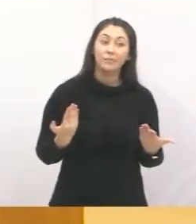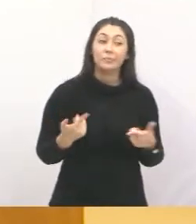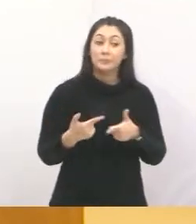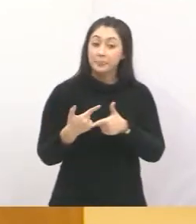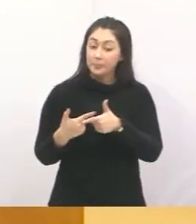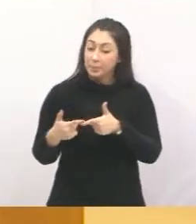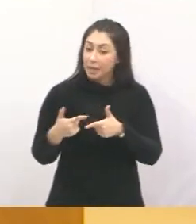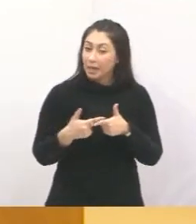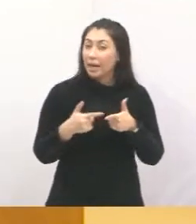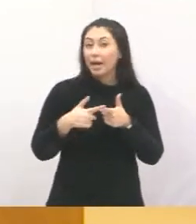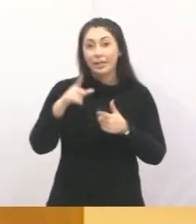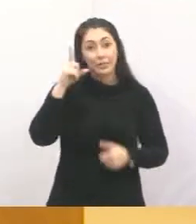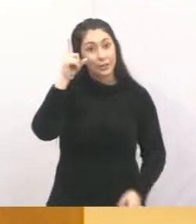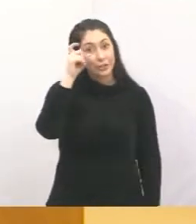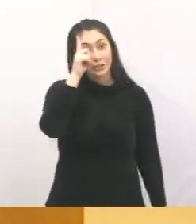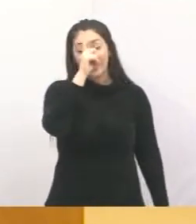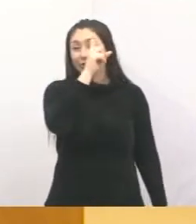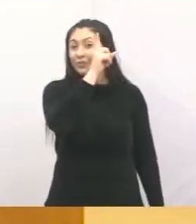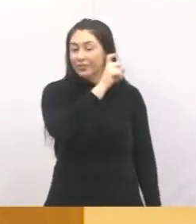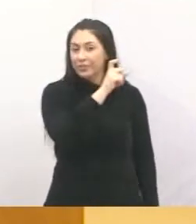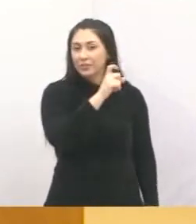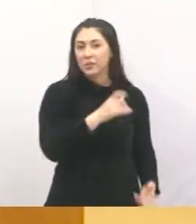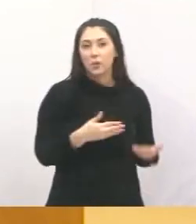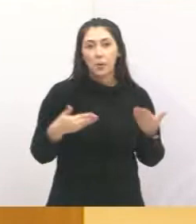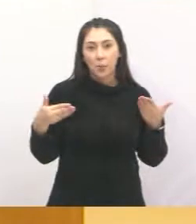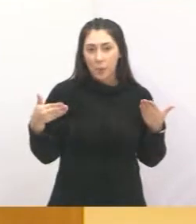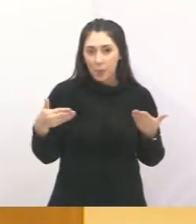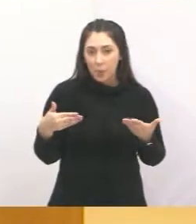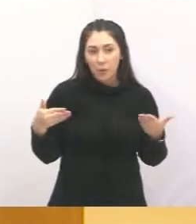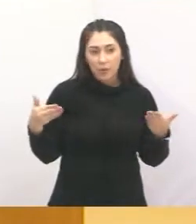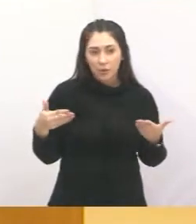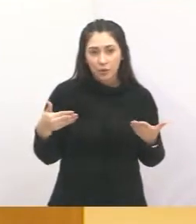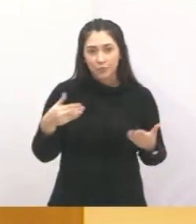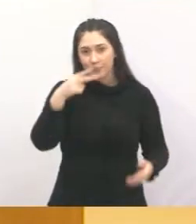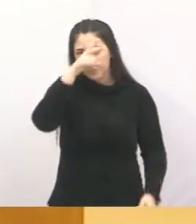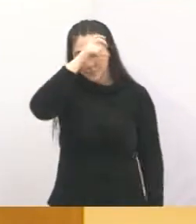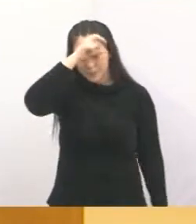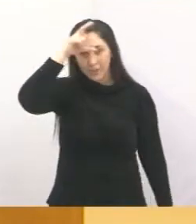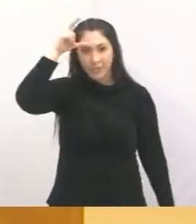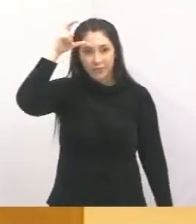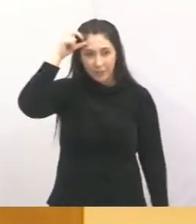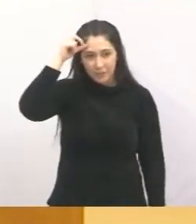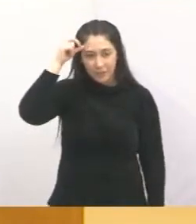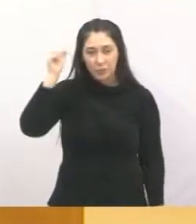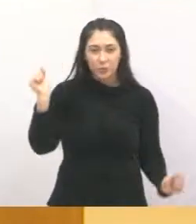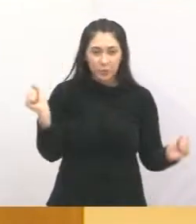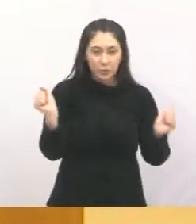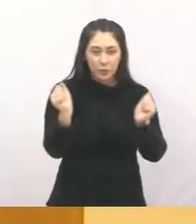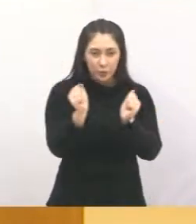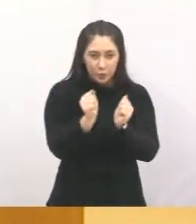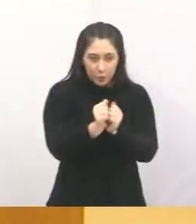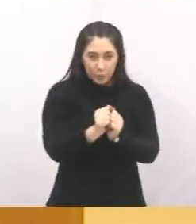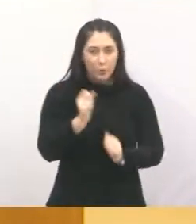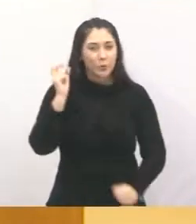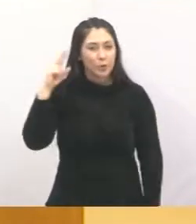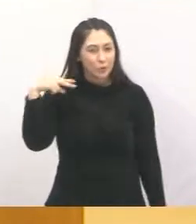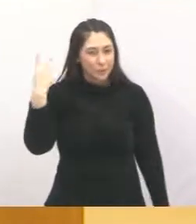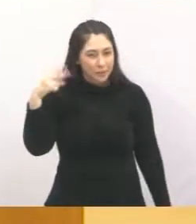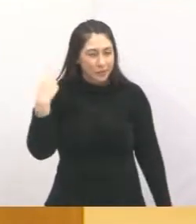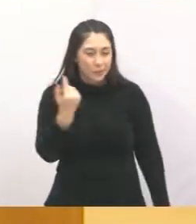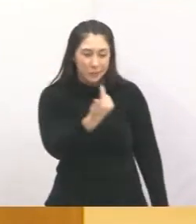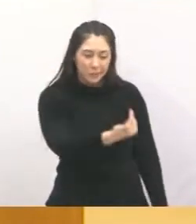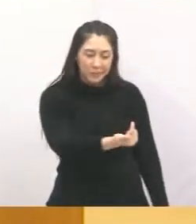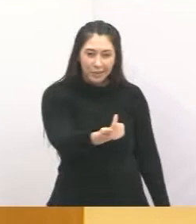difícil, em que hoje o prefeito, mais nós vereadores aqui